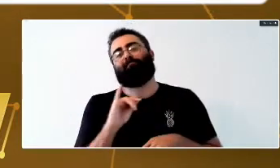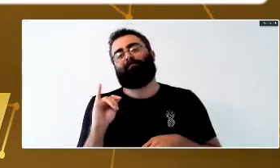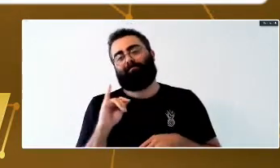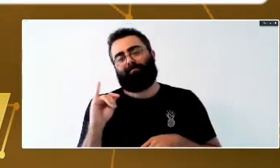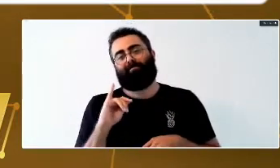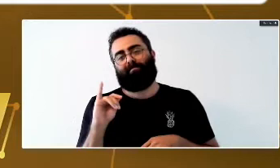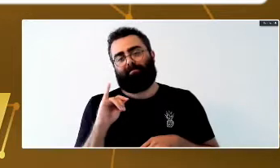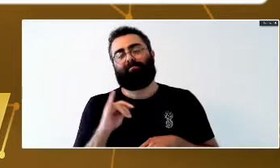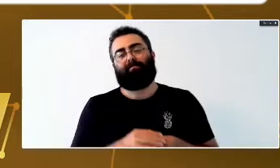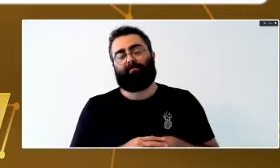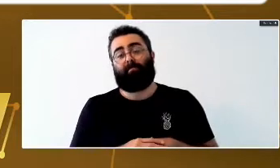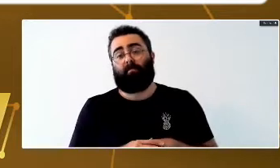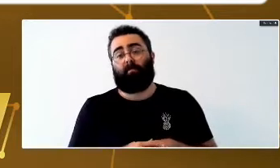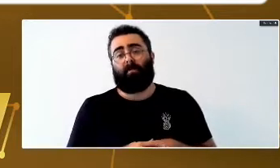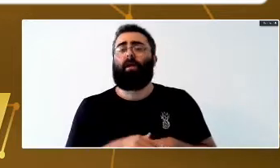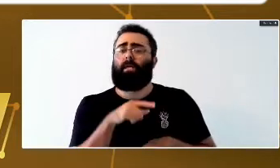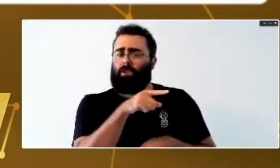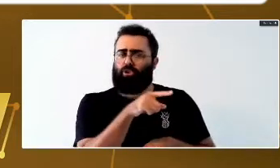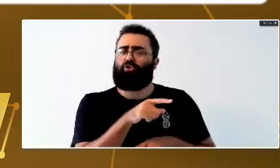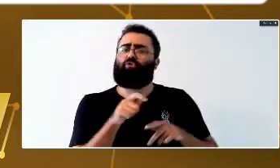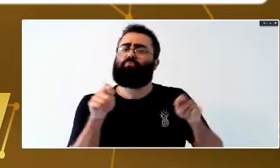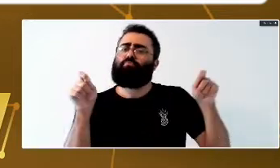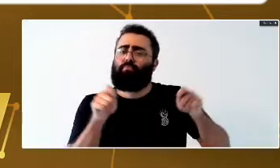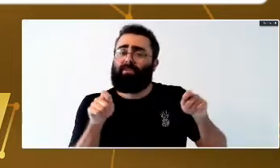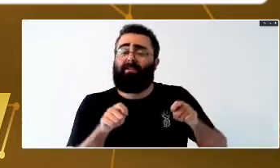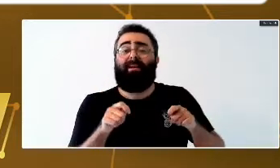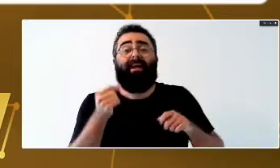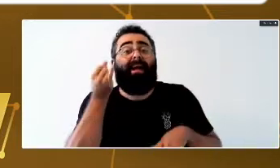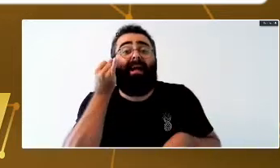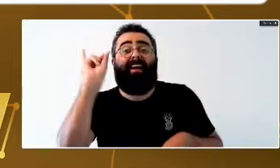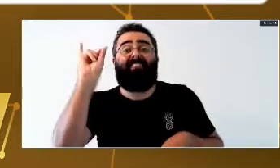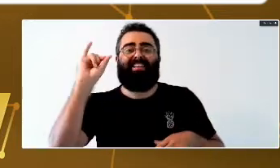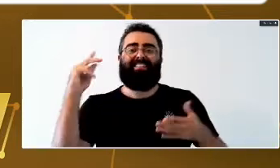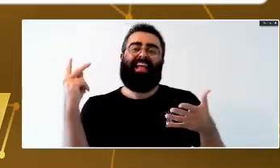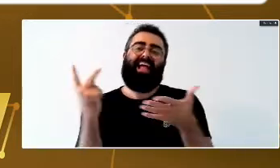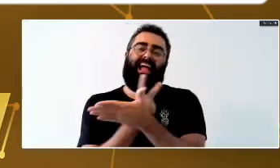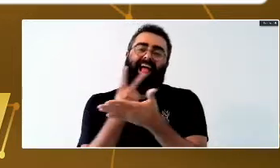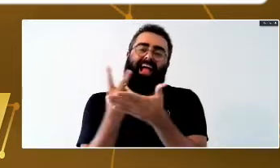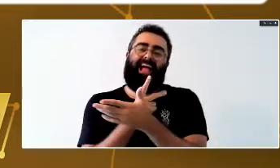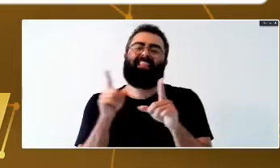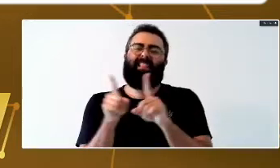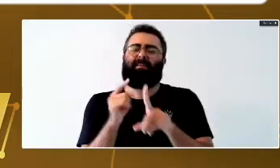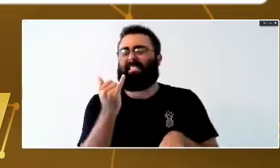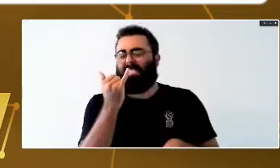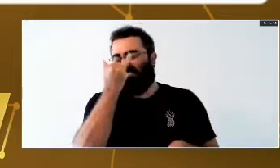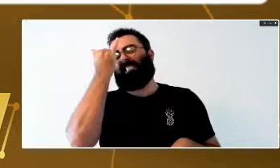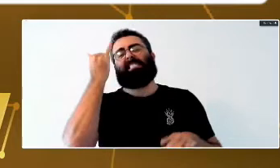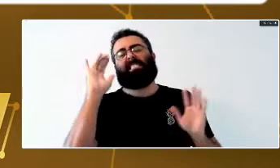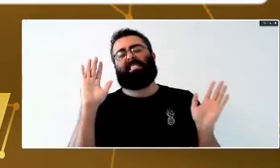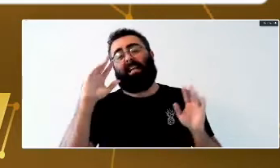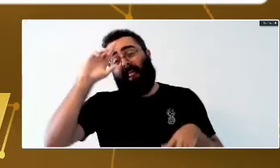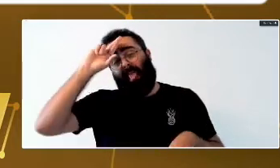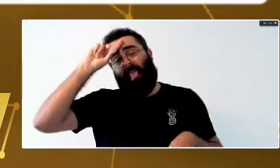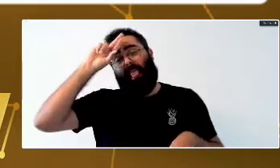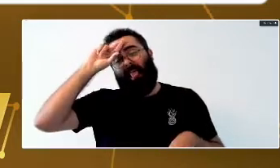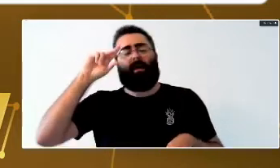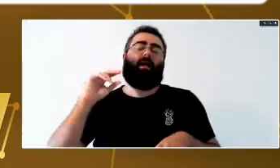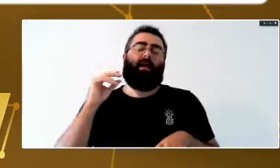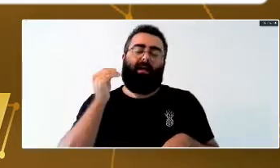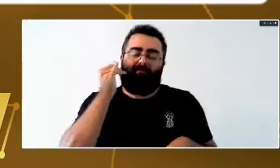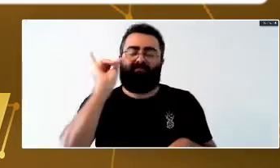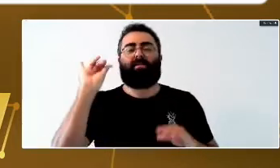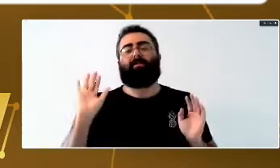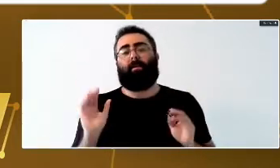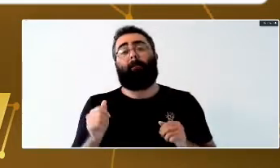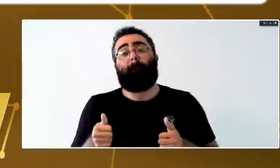numa menor ocorrência de erros, de equívocos e, consequentemente, também trazendo melhoria e qualidade